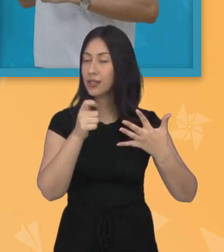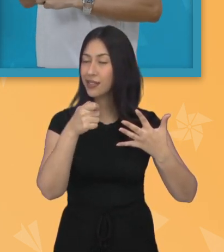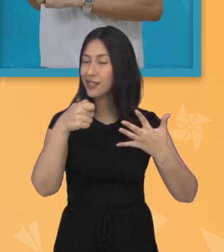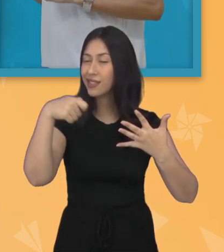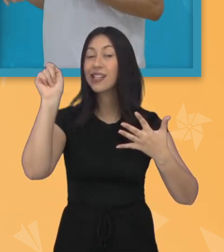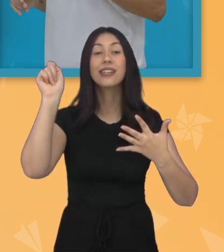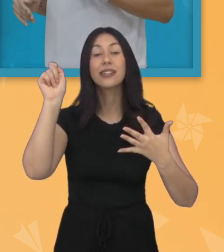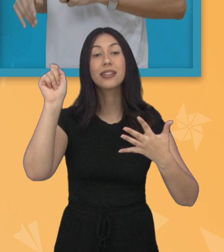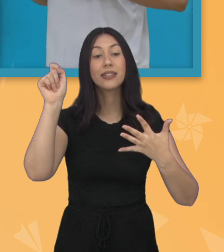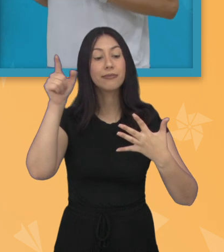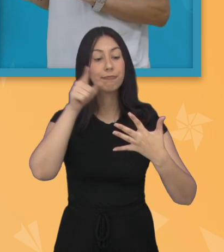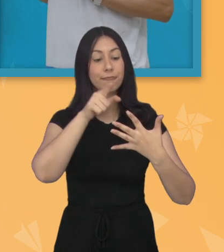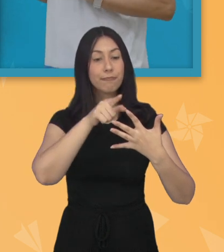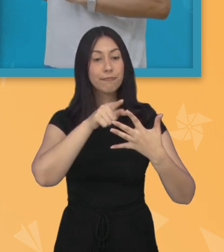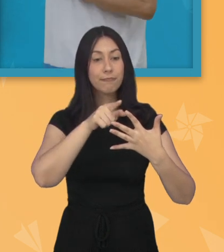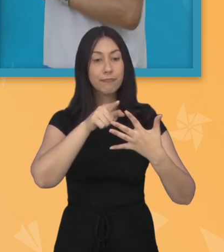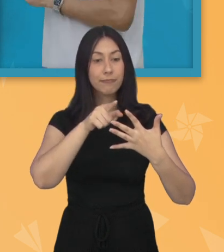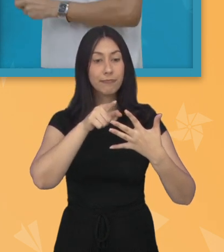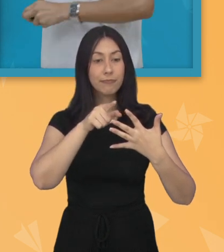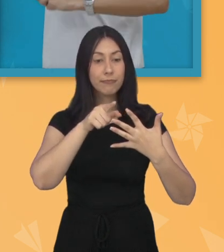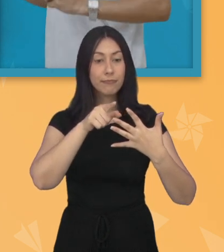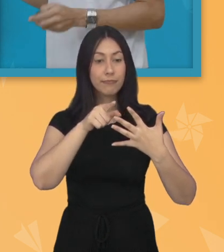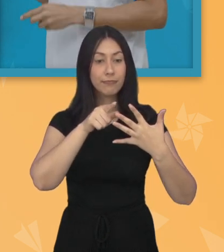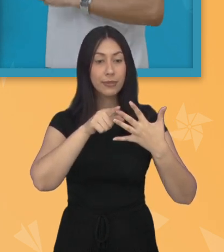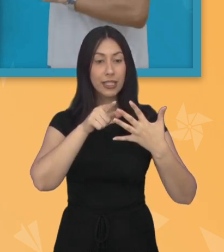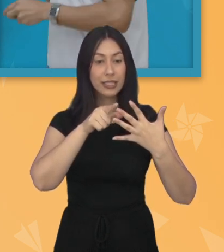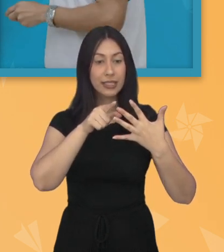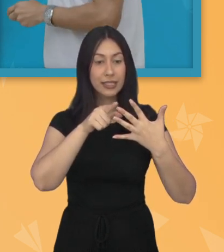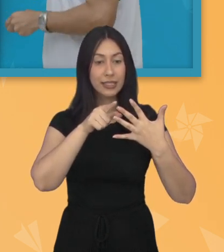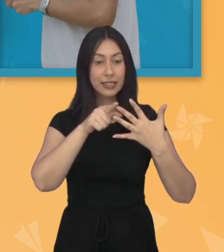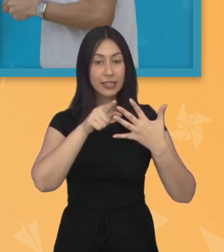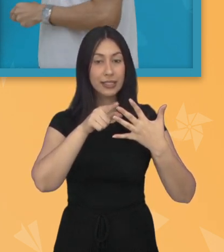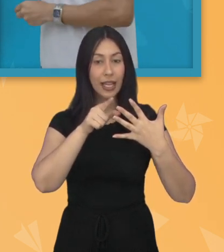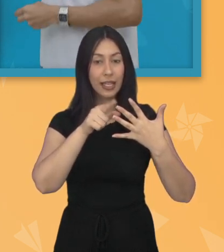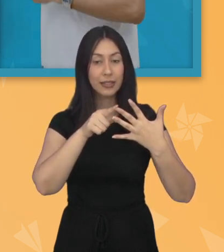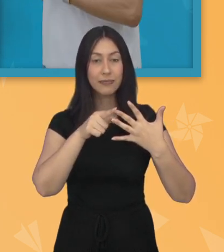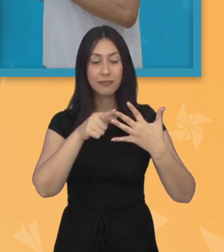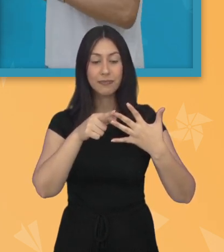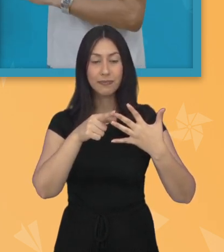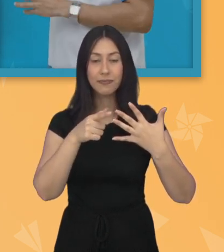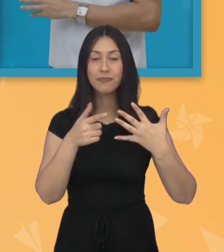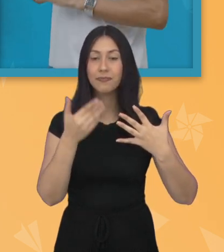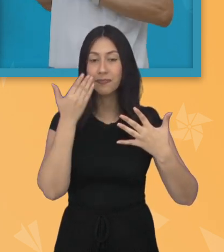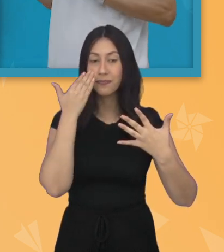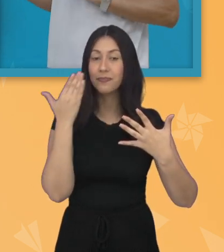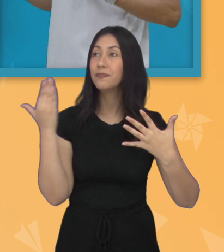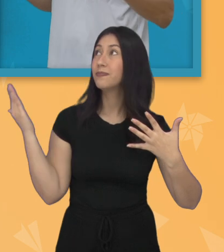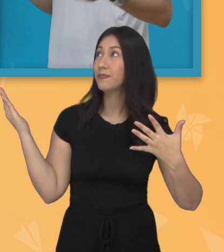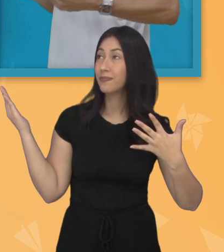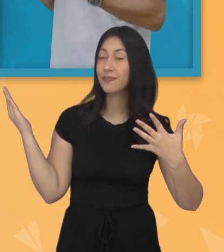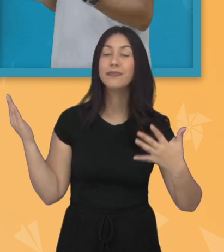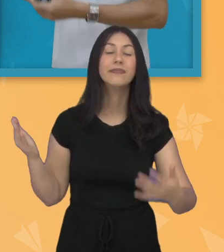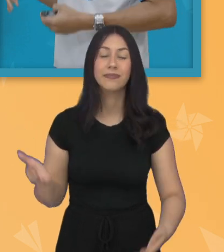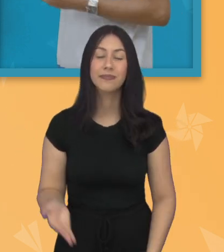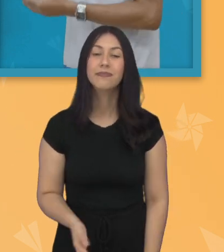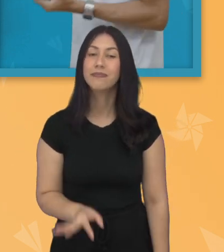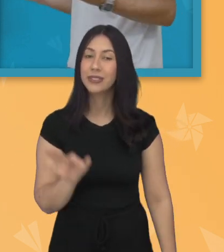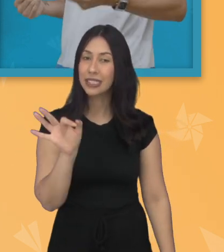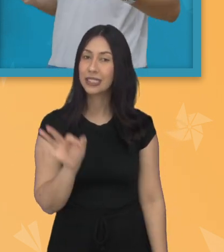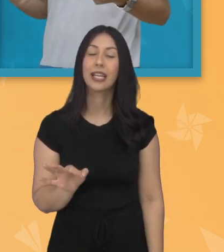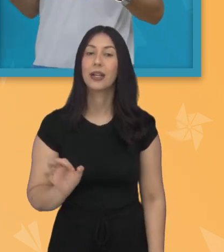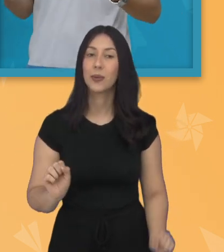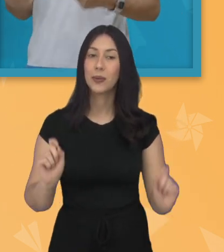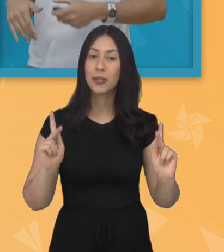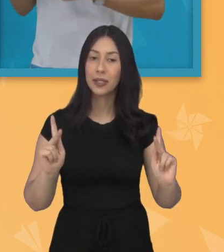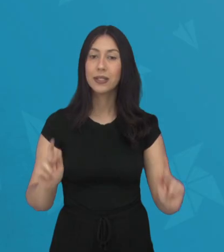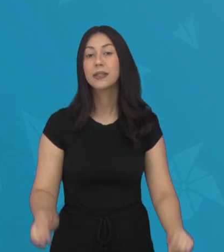do vestibular é a alternativa C, é a lei de Proust. Né? A gente consegue ver aqui a resposta correta